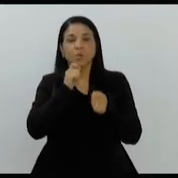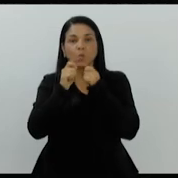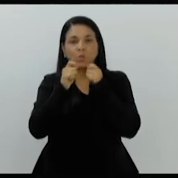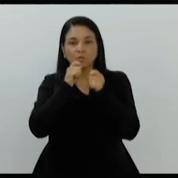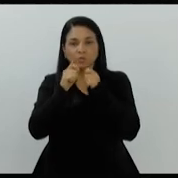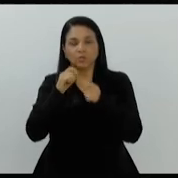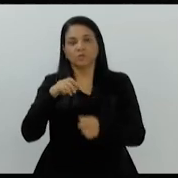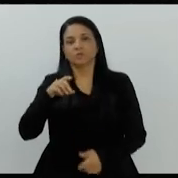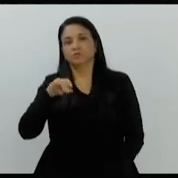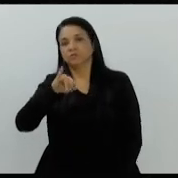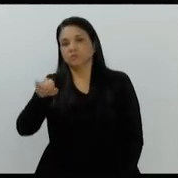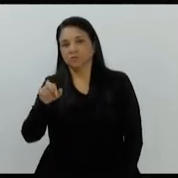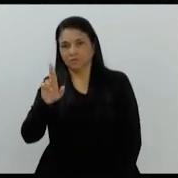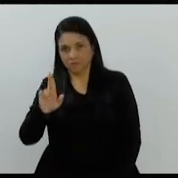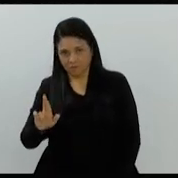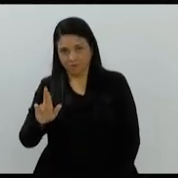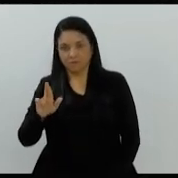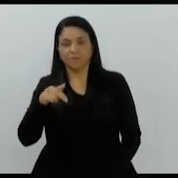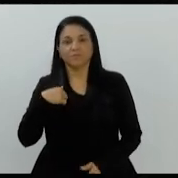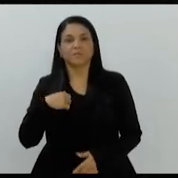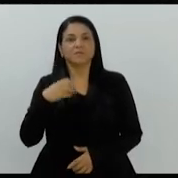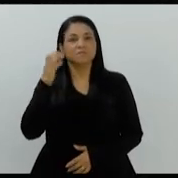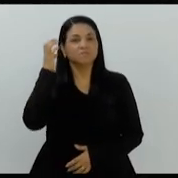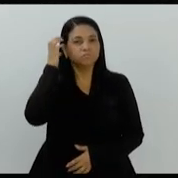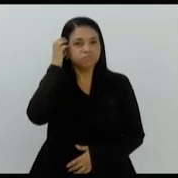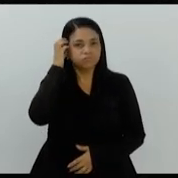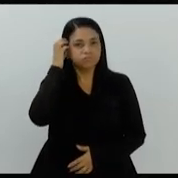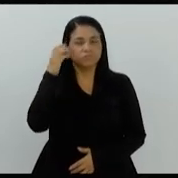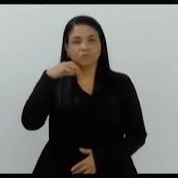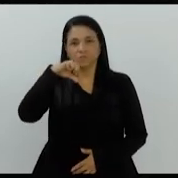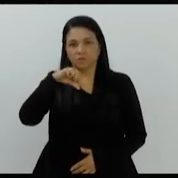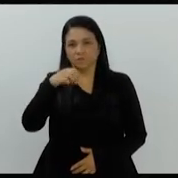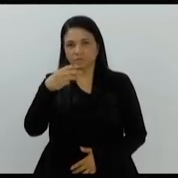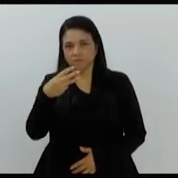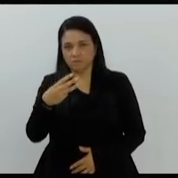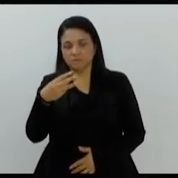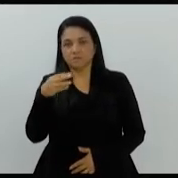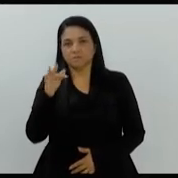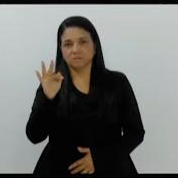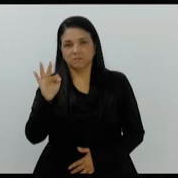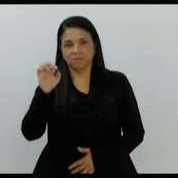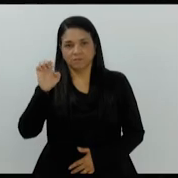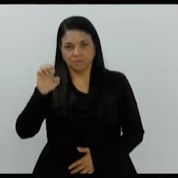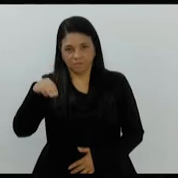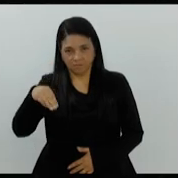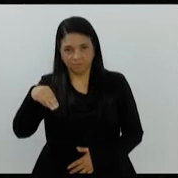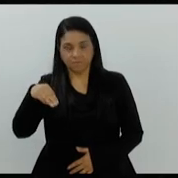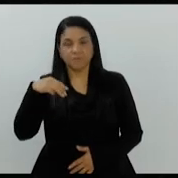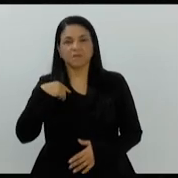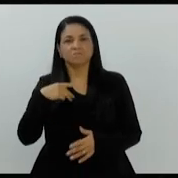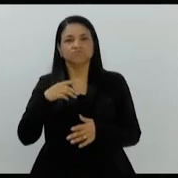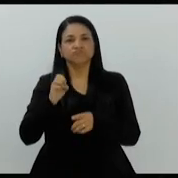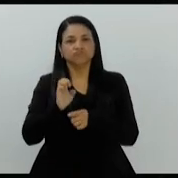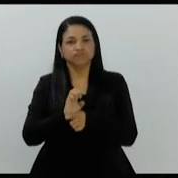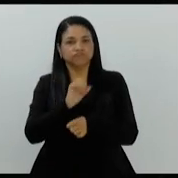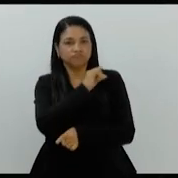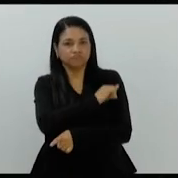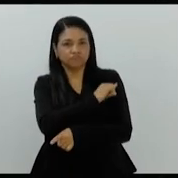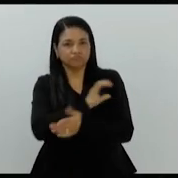emissora 93 FM, com sede na cidade do Rio de Janeiro, entrou no ar